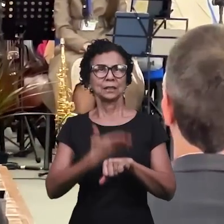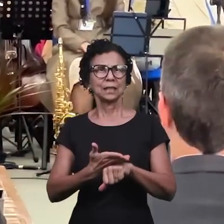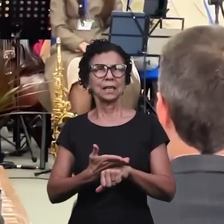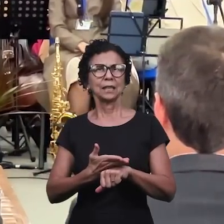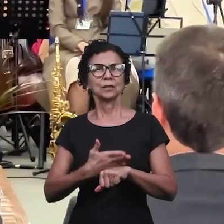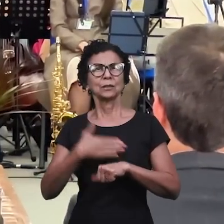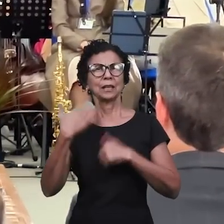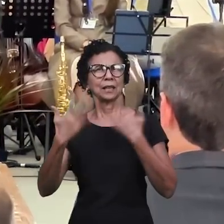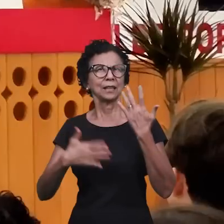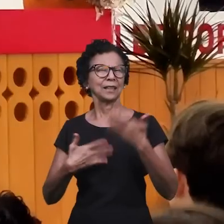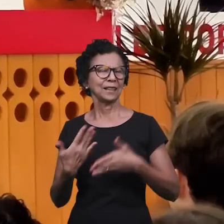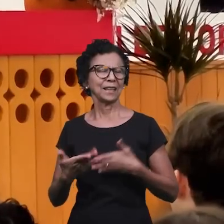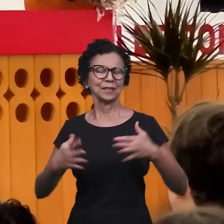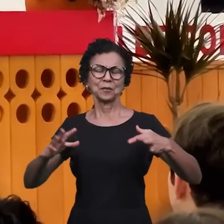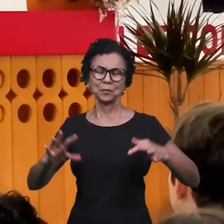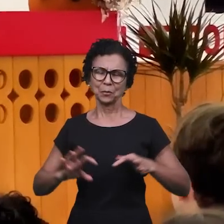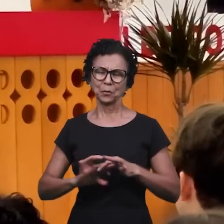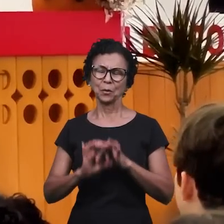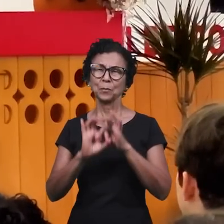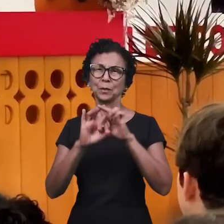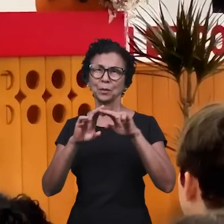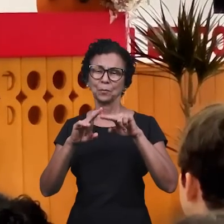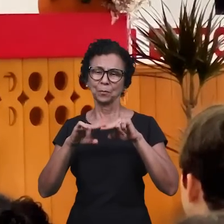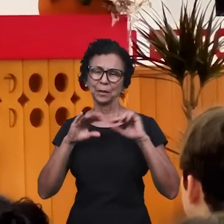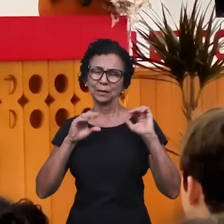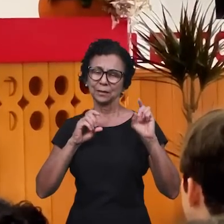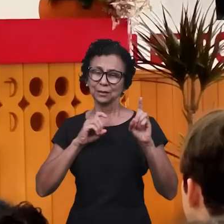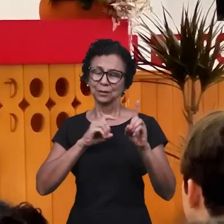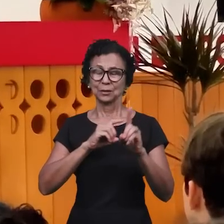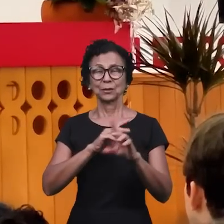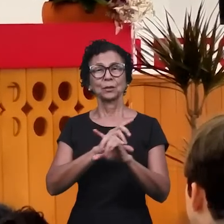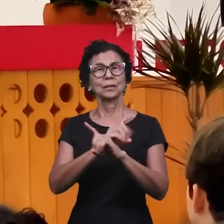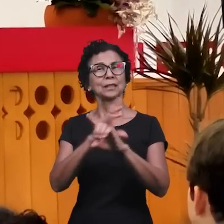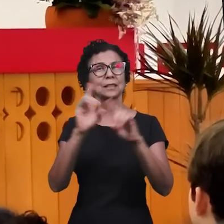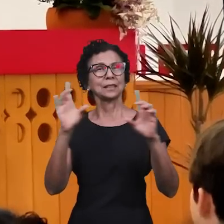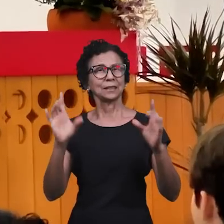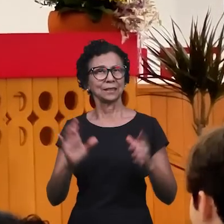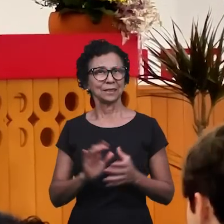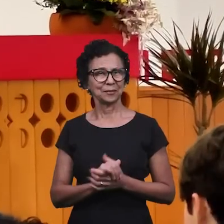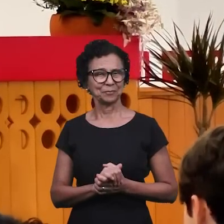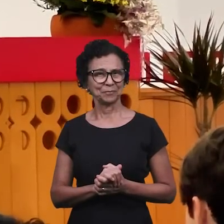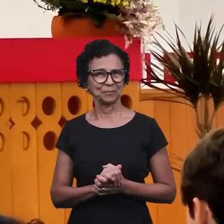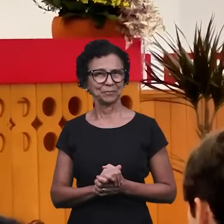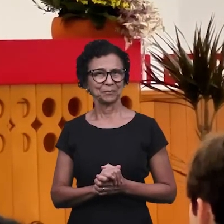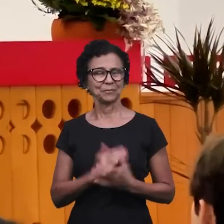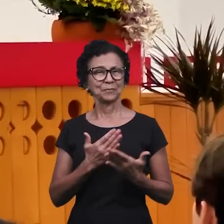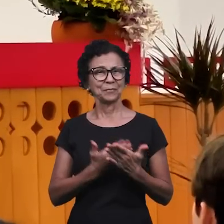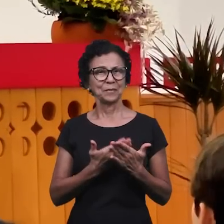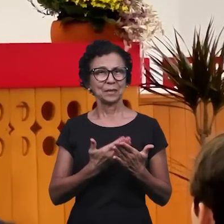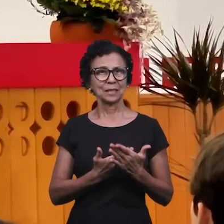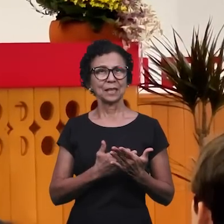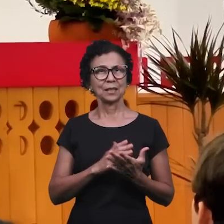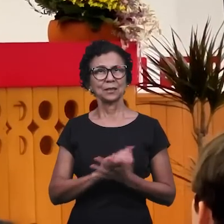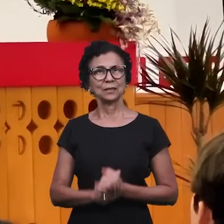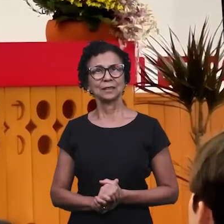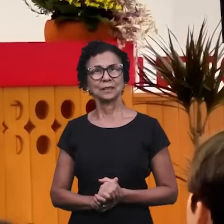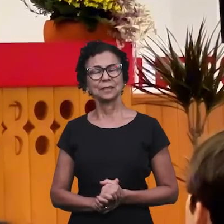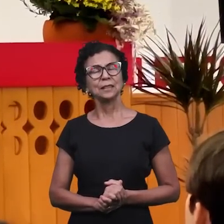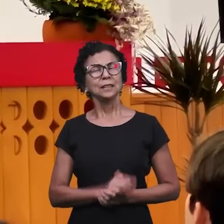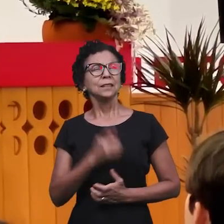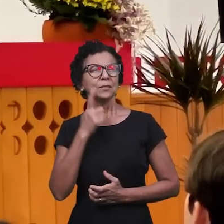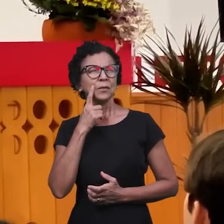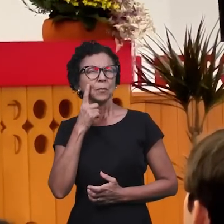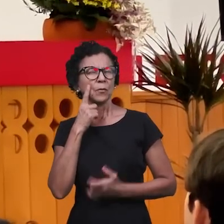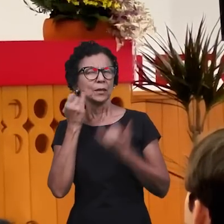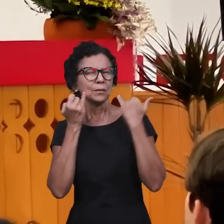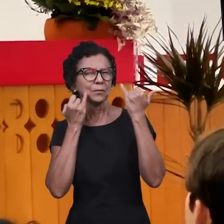muita alegria pela comunhão e unidade doutrinária que foram notórias em cada momento das aulas. E o pastor Maurício Costa nos conta um